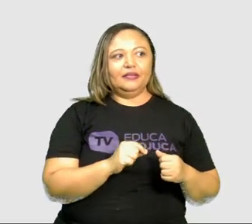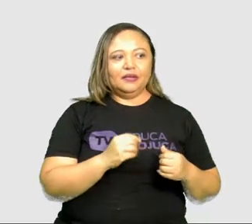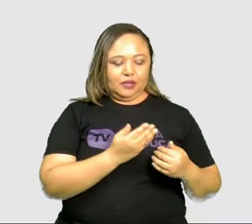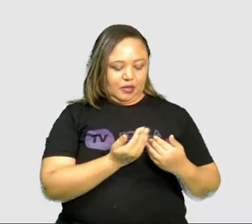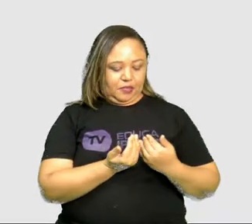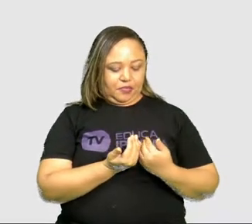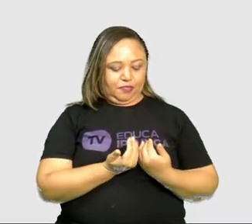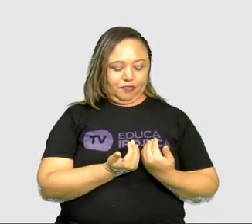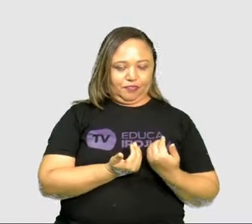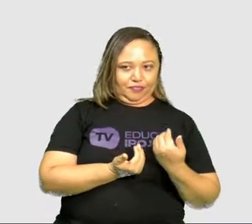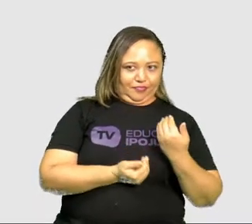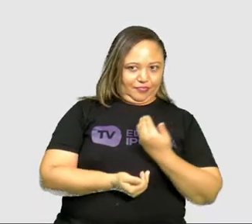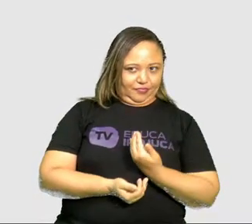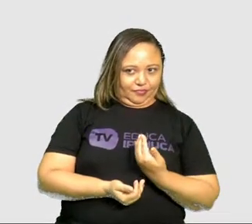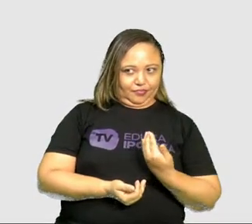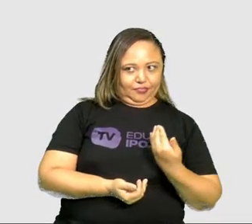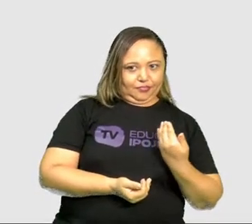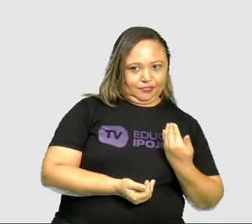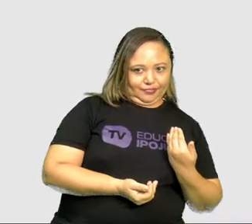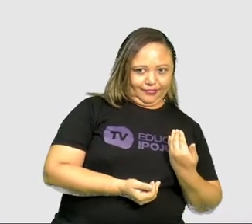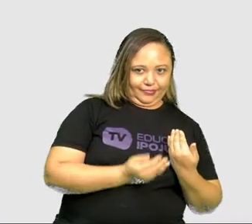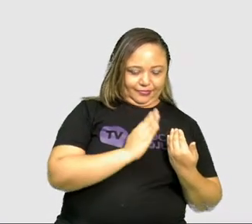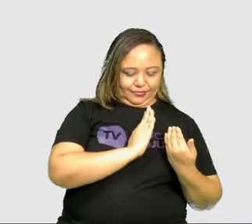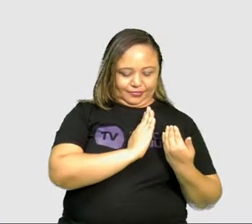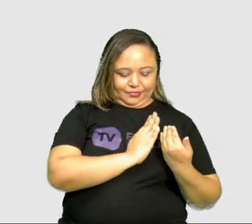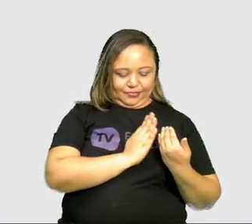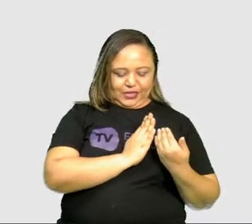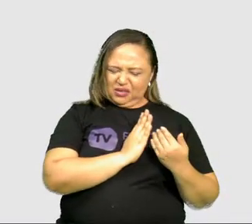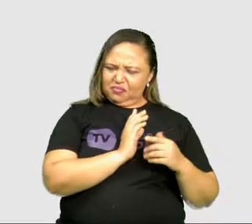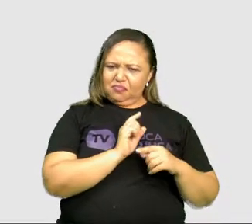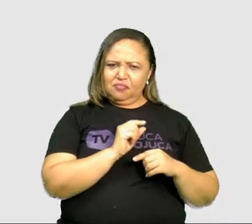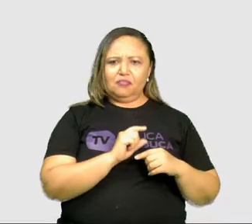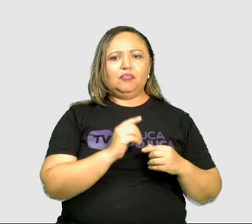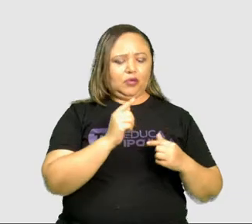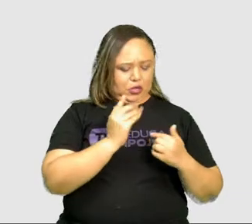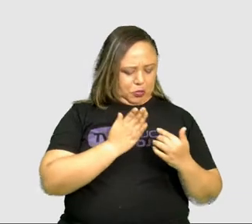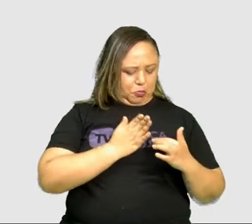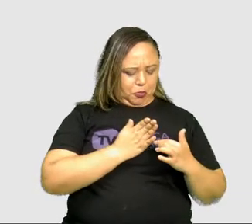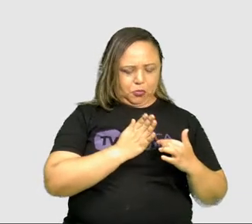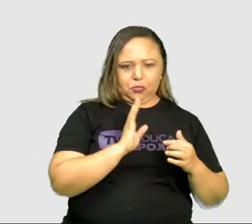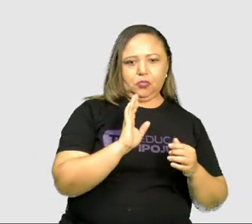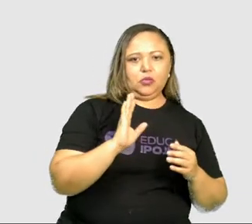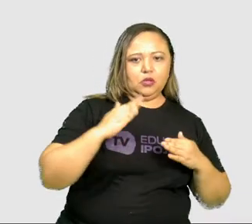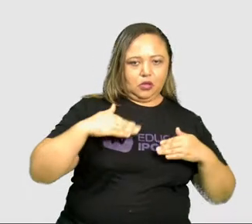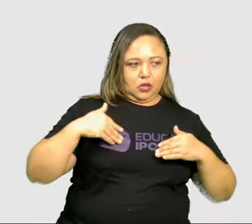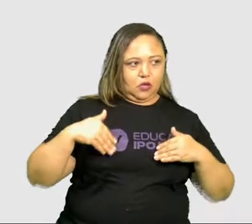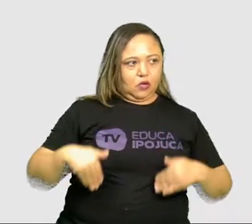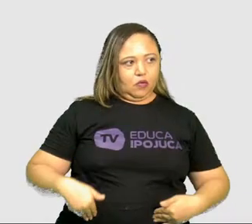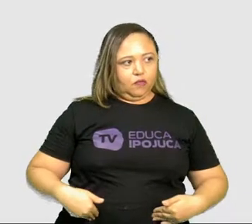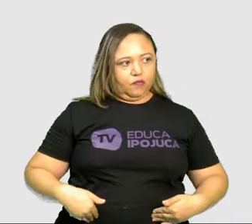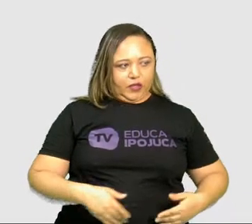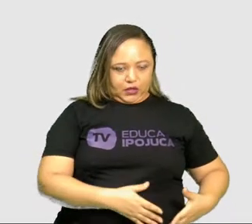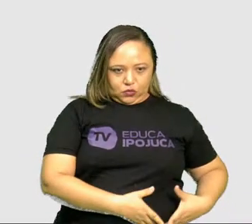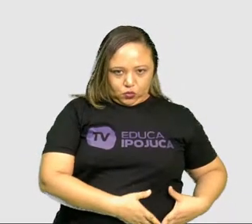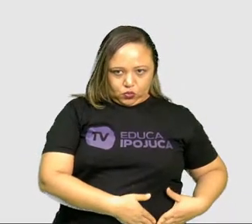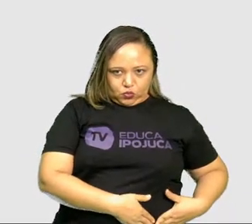um pouquinho mais para o lado esquerdo, mas ele não é totalmente o lado esquerdo. Descendo, a gente vai ter o fígado,